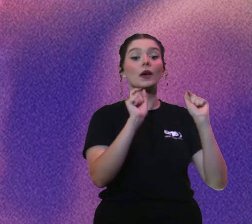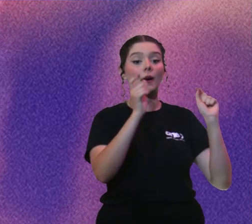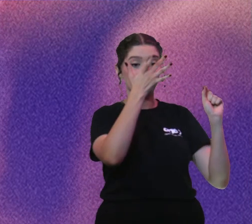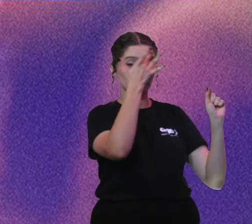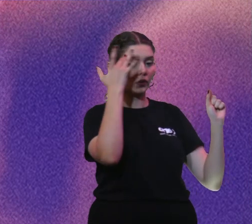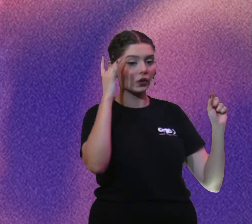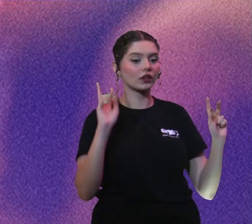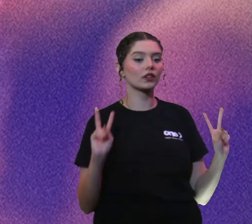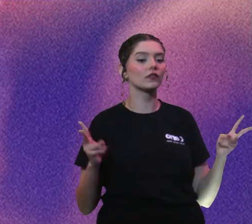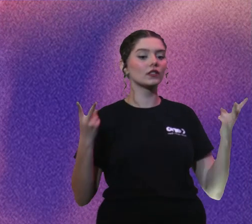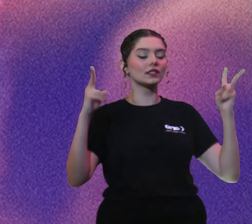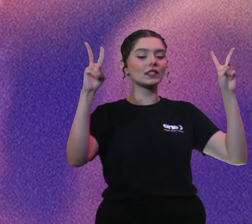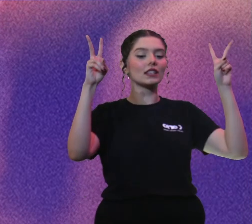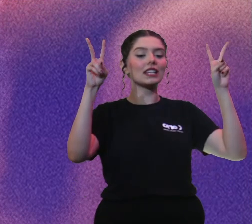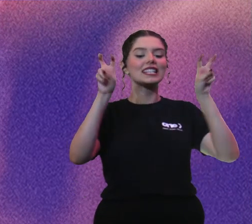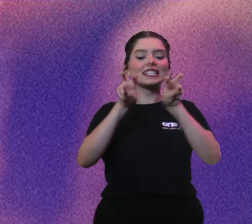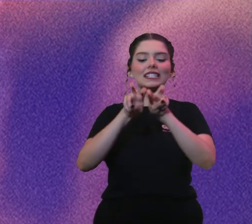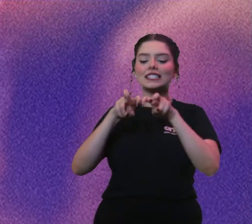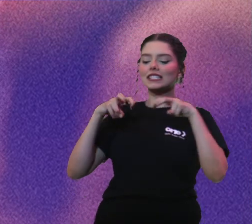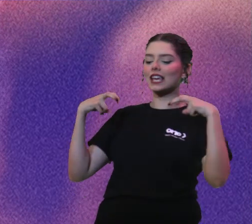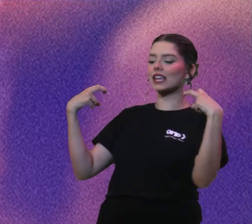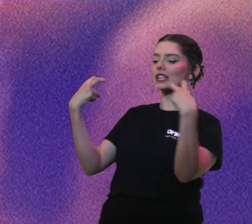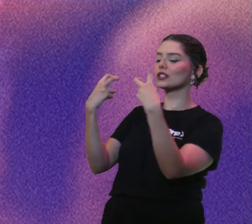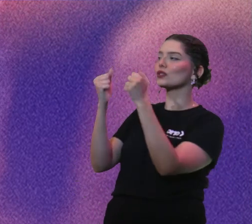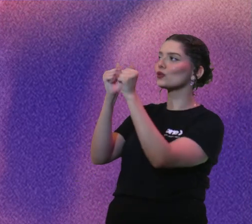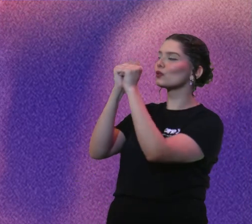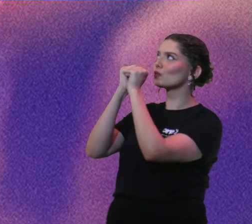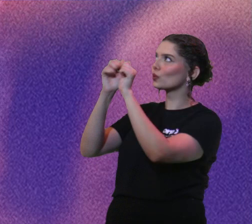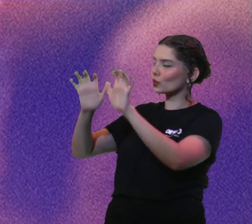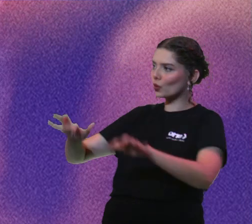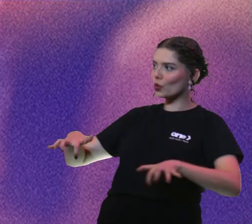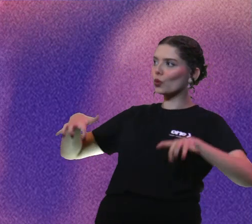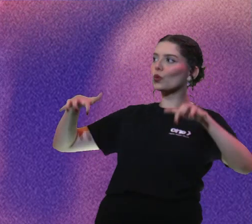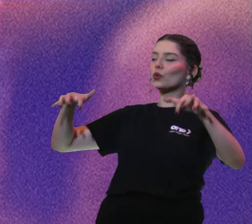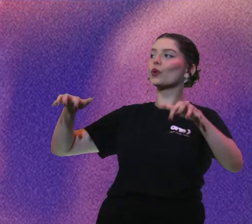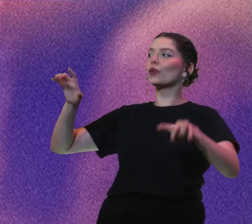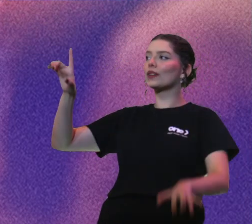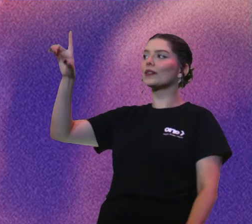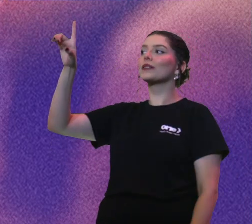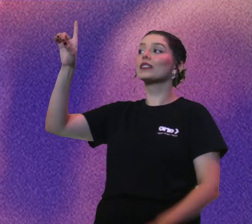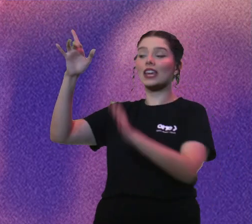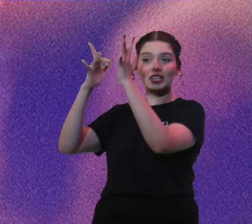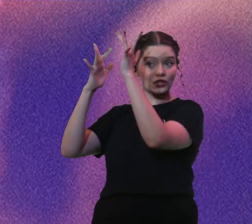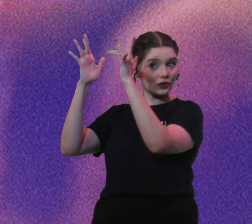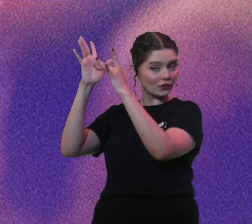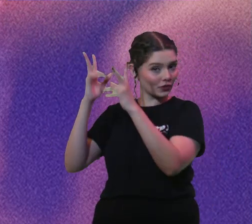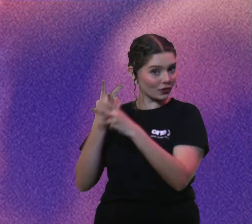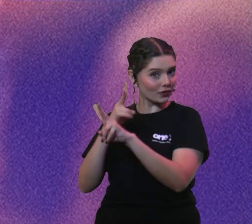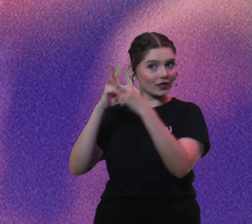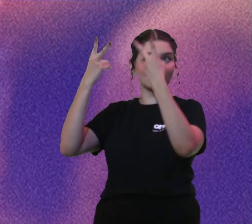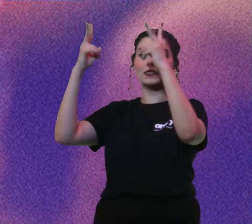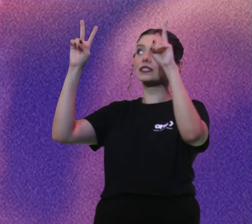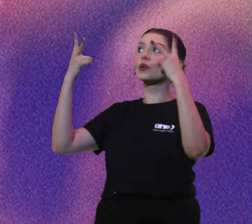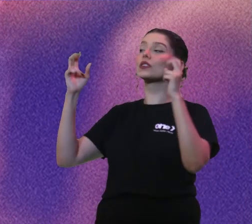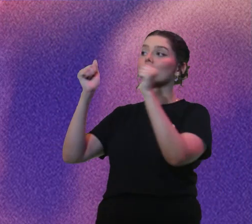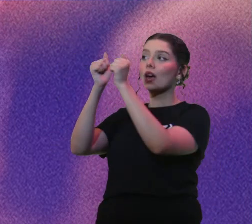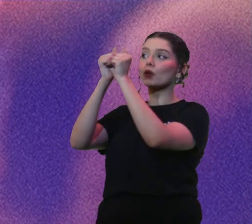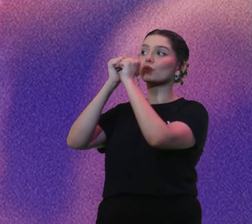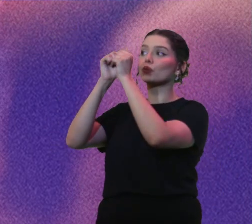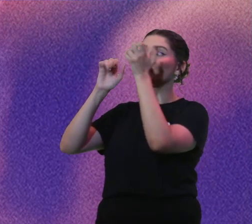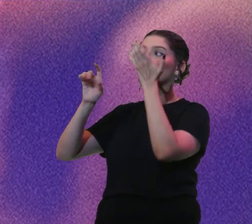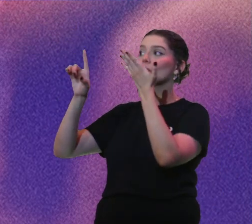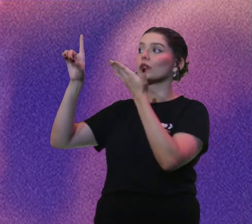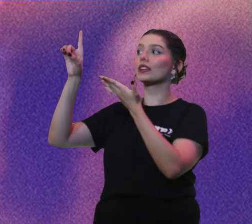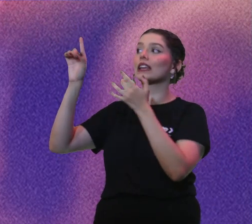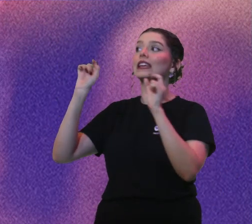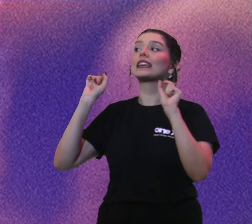concederei que se assente comigo no meu trono, assim como eu venci e me assentei com meu Pai no seu próprio trono. Quem tem